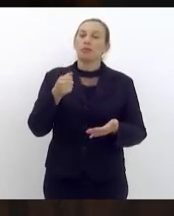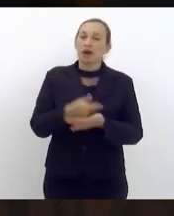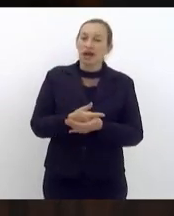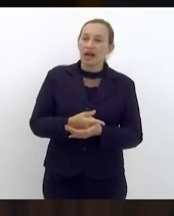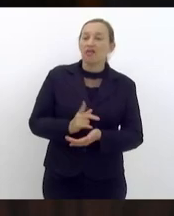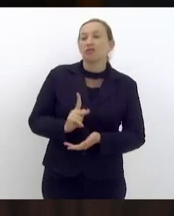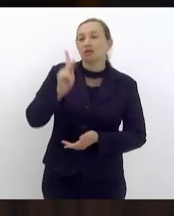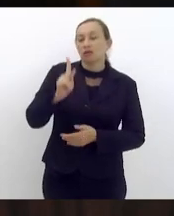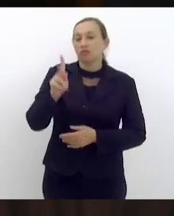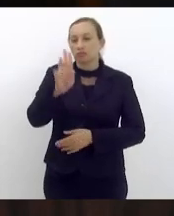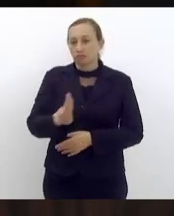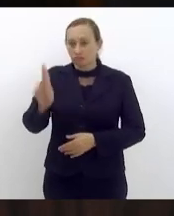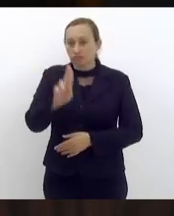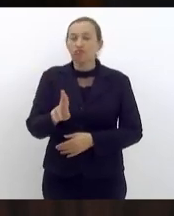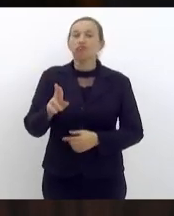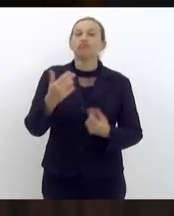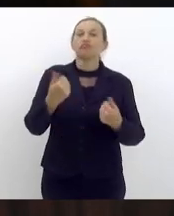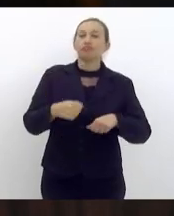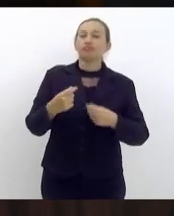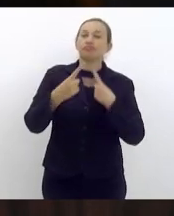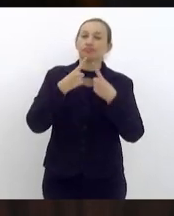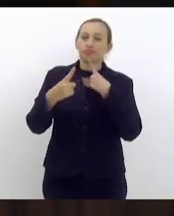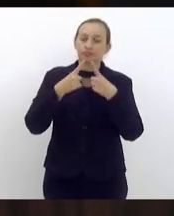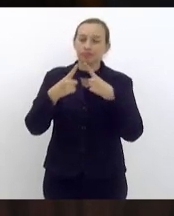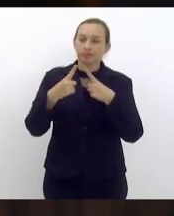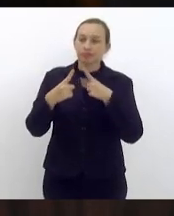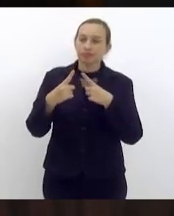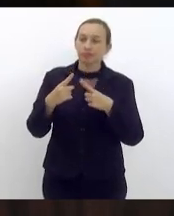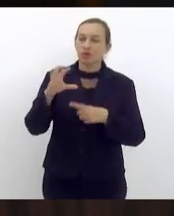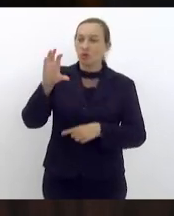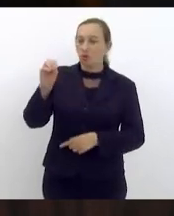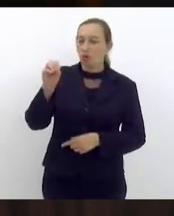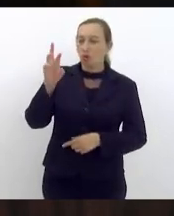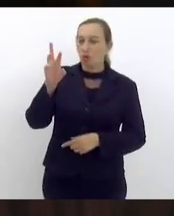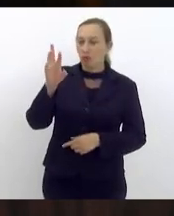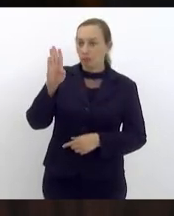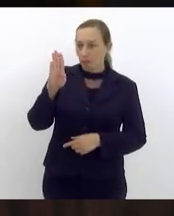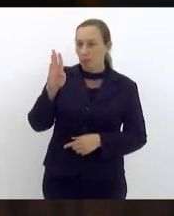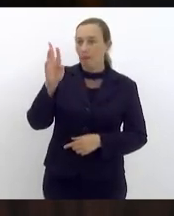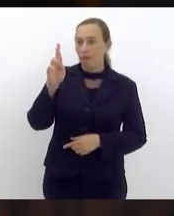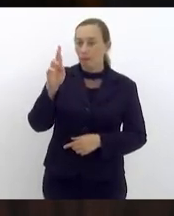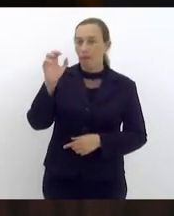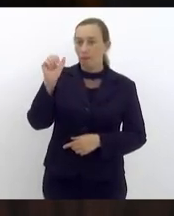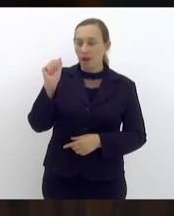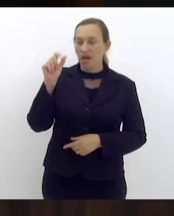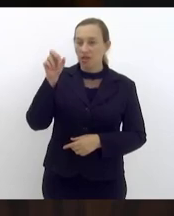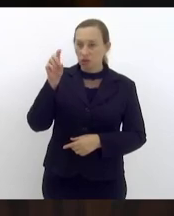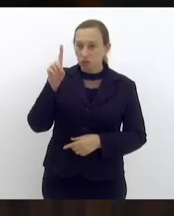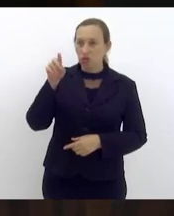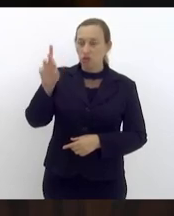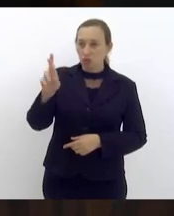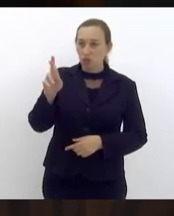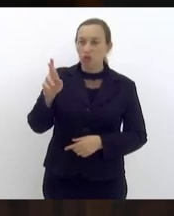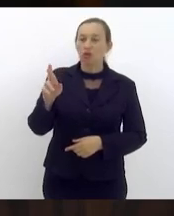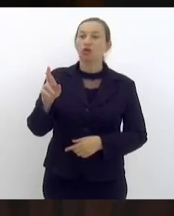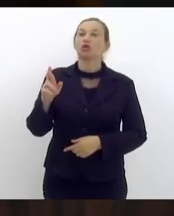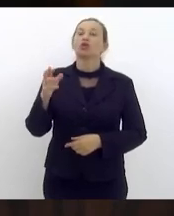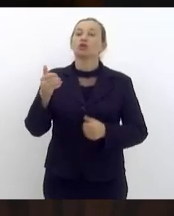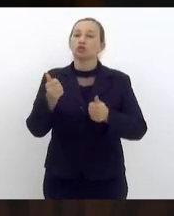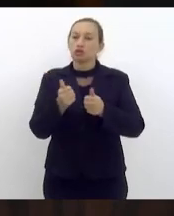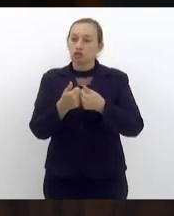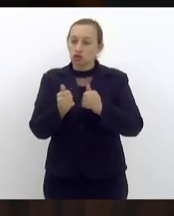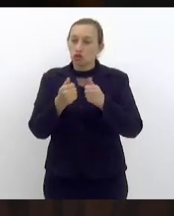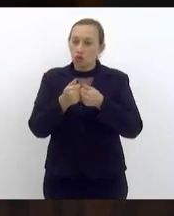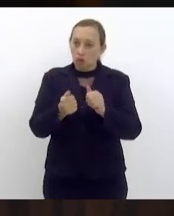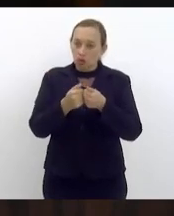automatização é sobre os cobradores de ônibus onde realmente as pessoas com deficiência o motorista